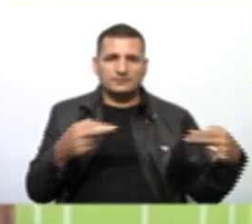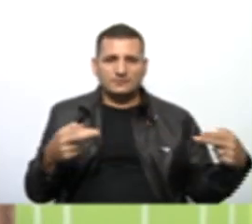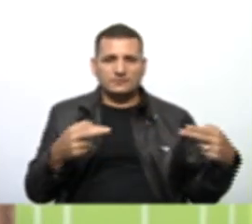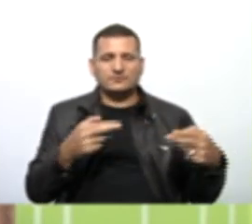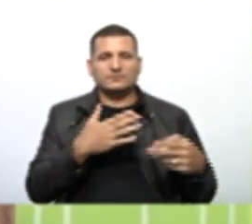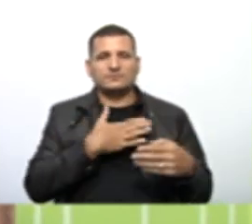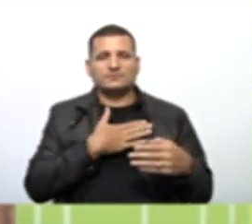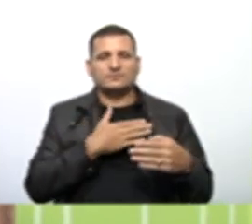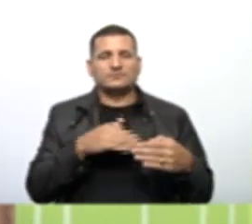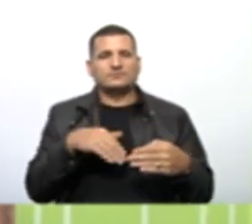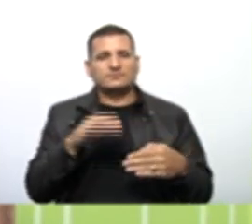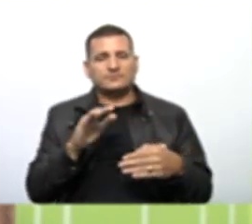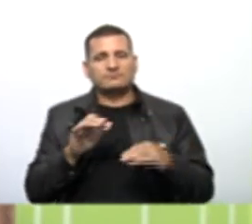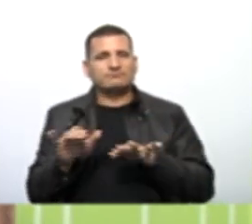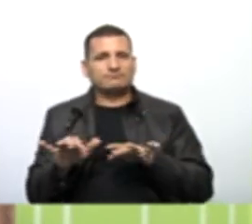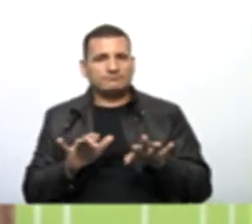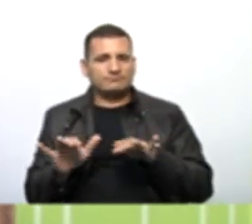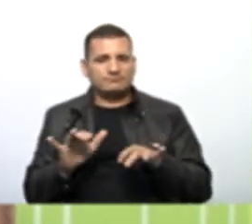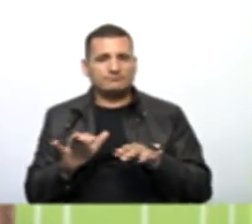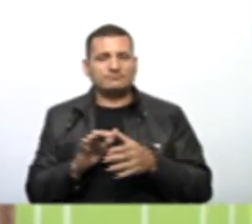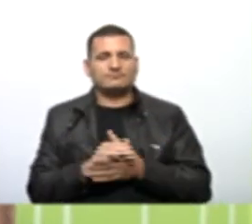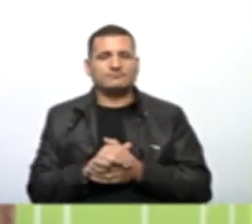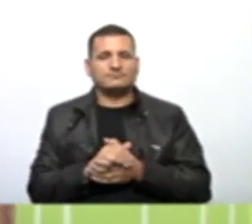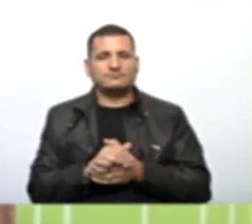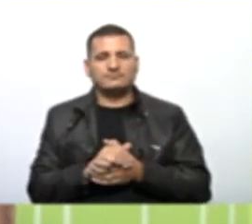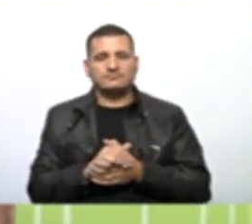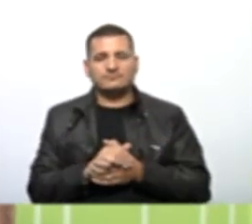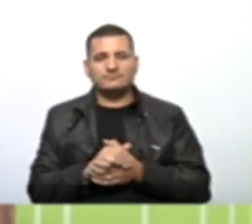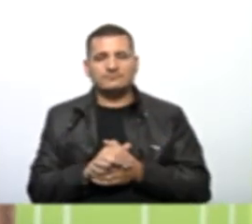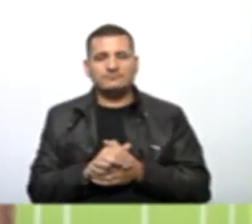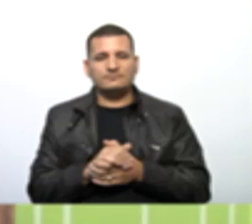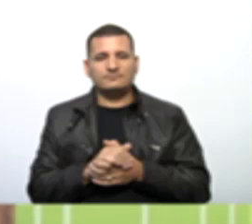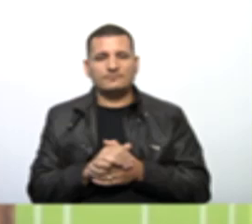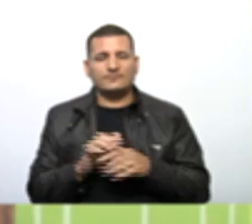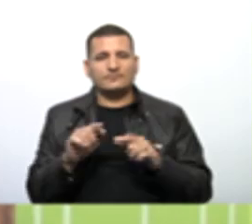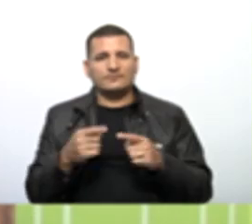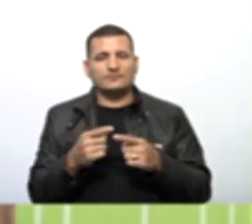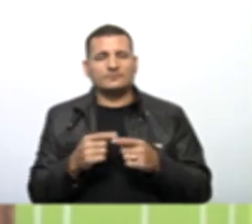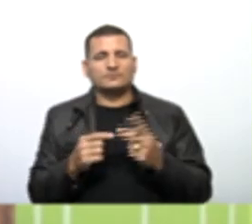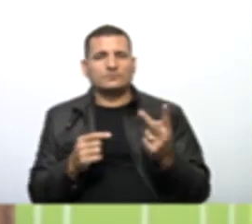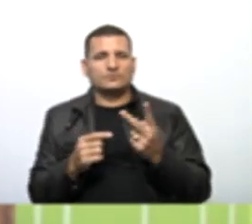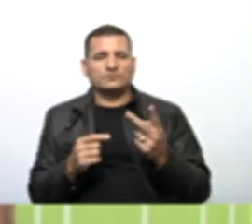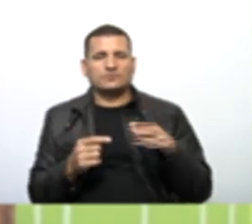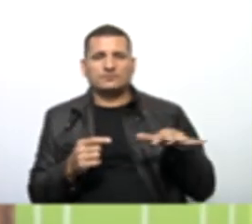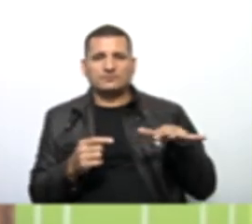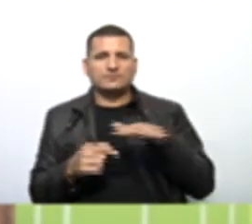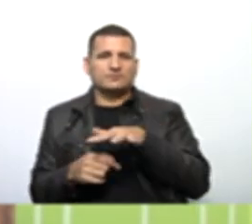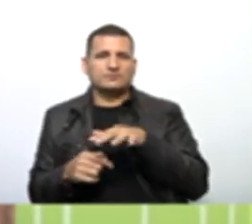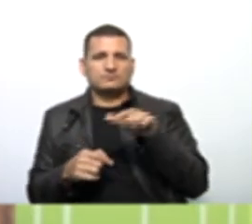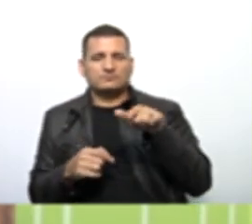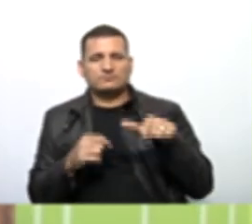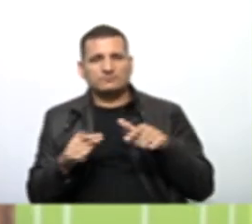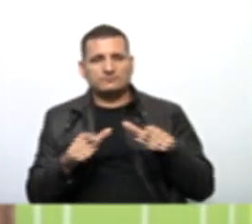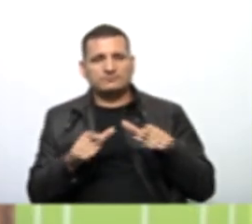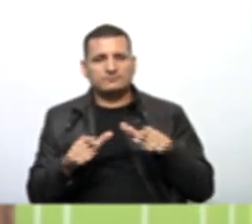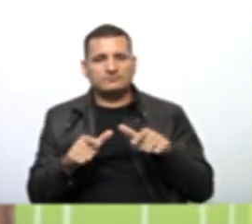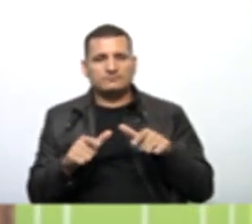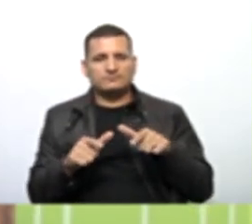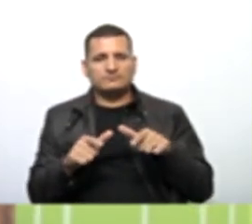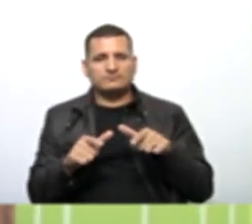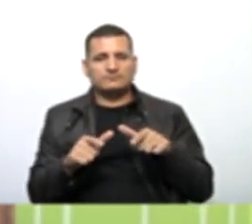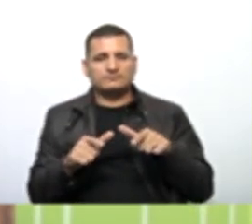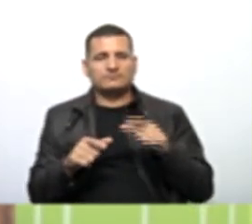mais do partir de programação mas oa os dois ambientes que você fosse envolver até você